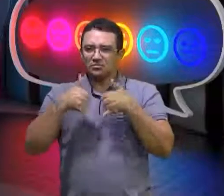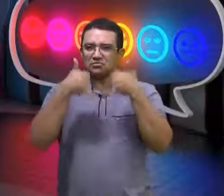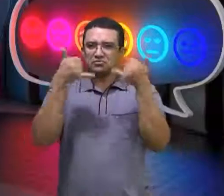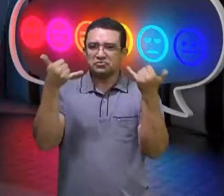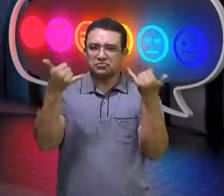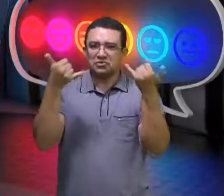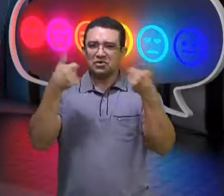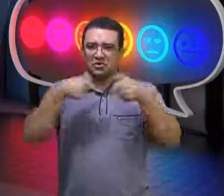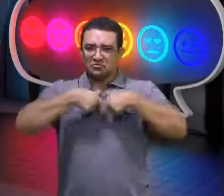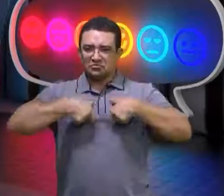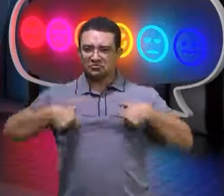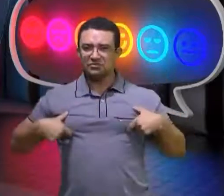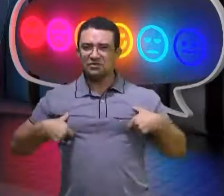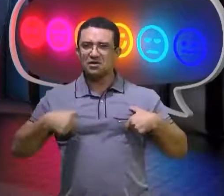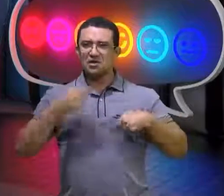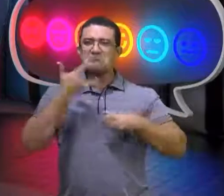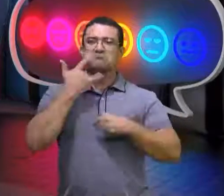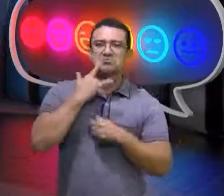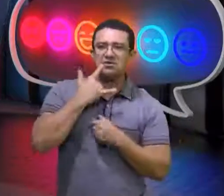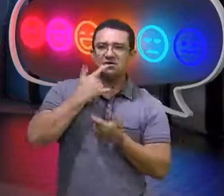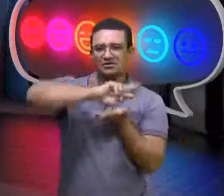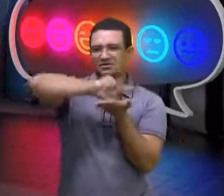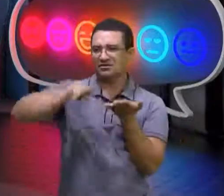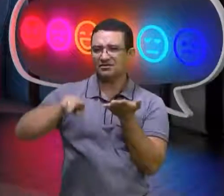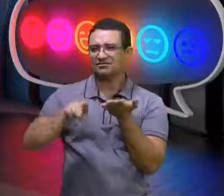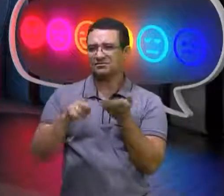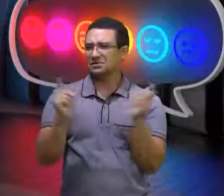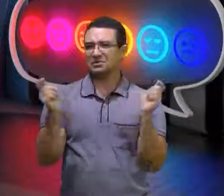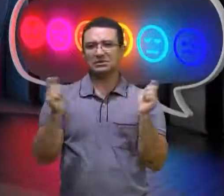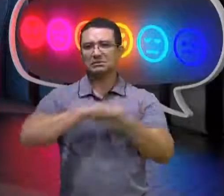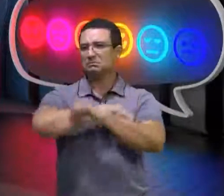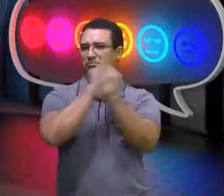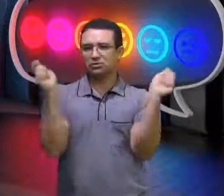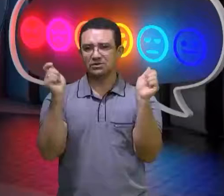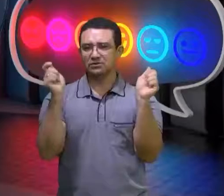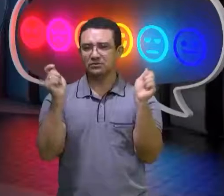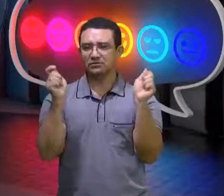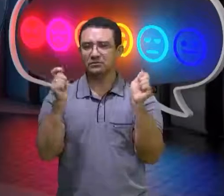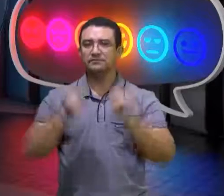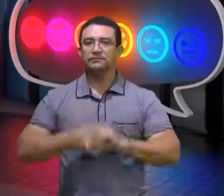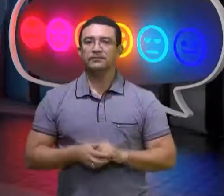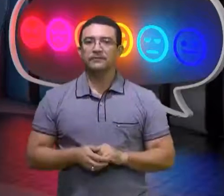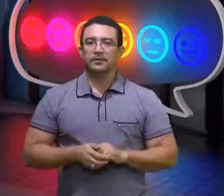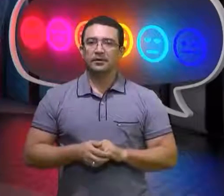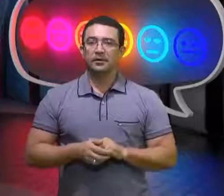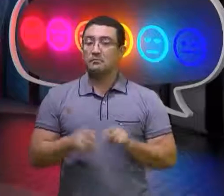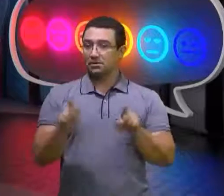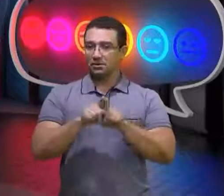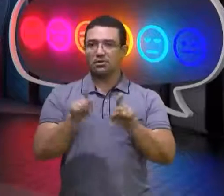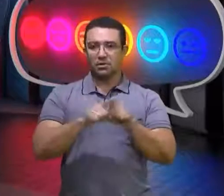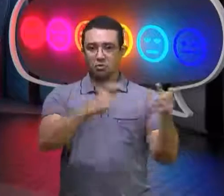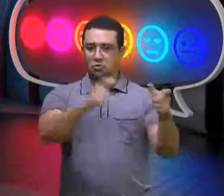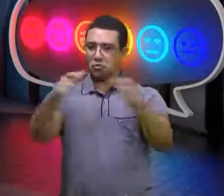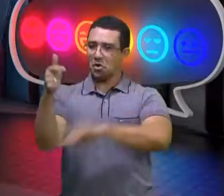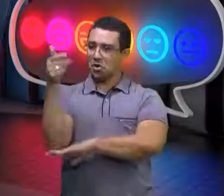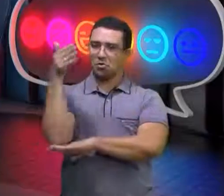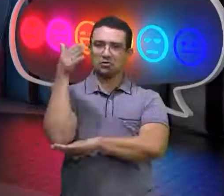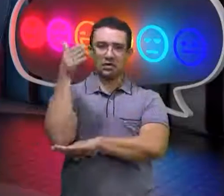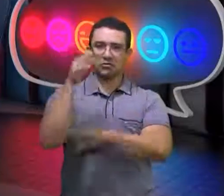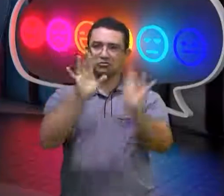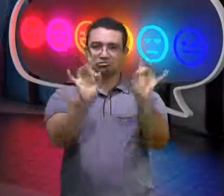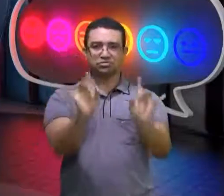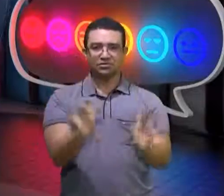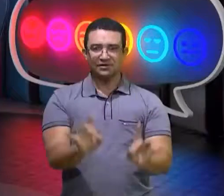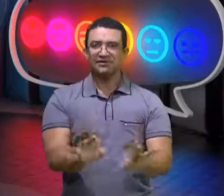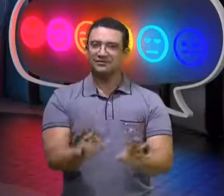bebidas alcoólicas, que em algumas dessas localidades não vai ser possível. Mas onde há os resorts, as praias privadas, né, tem ali